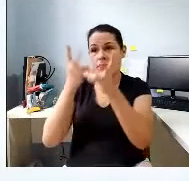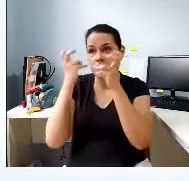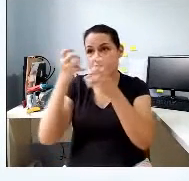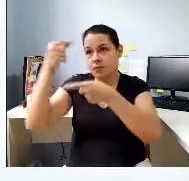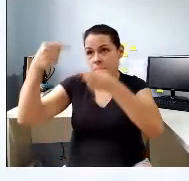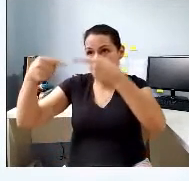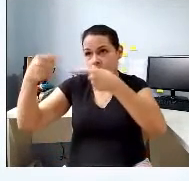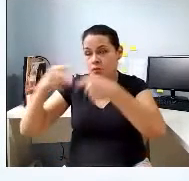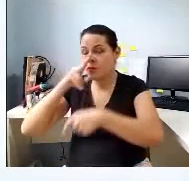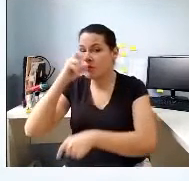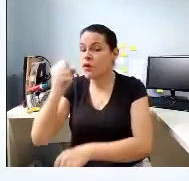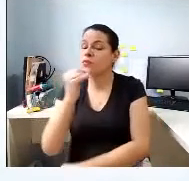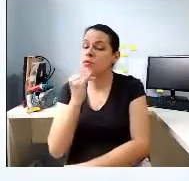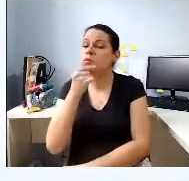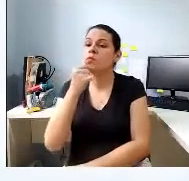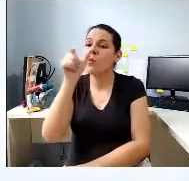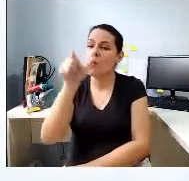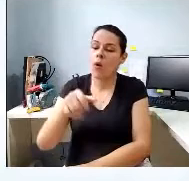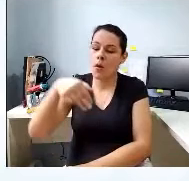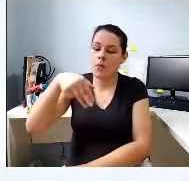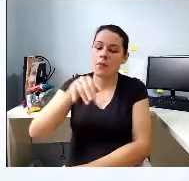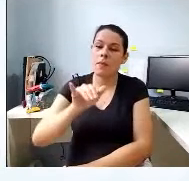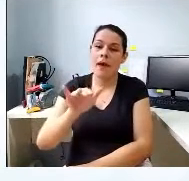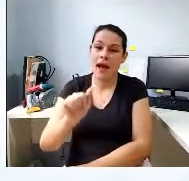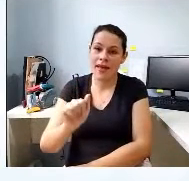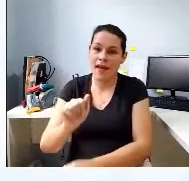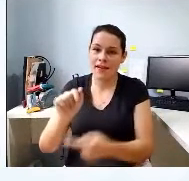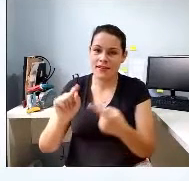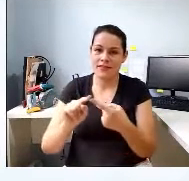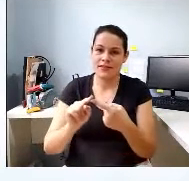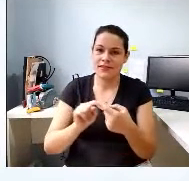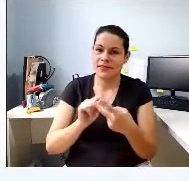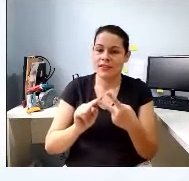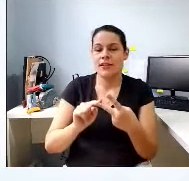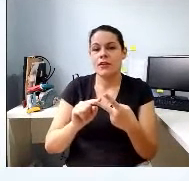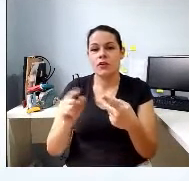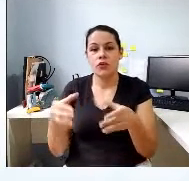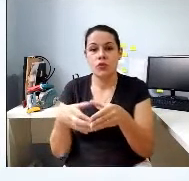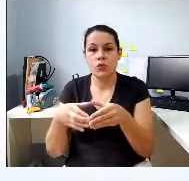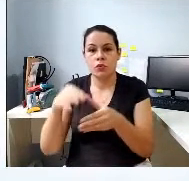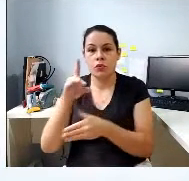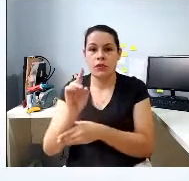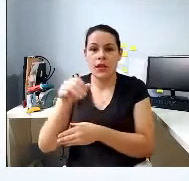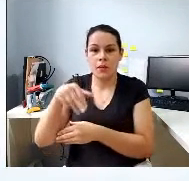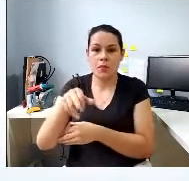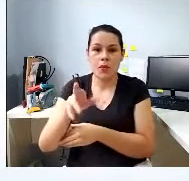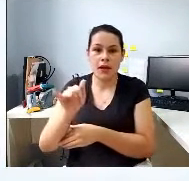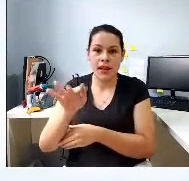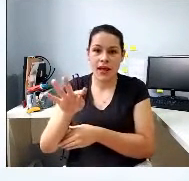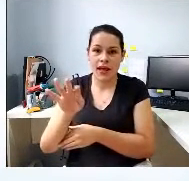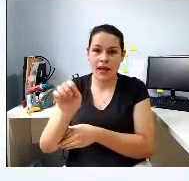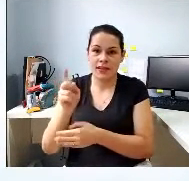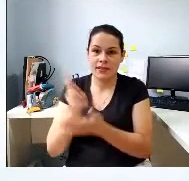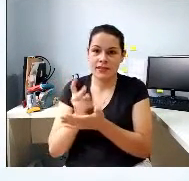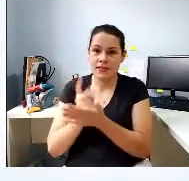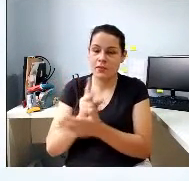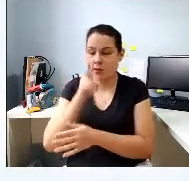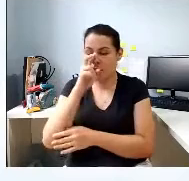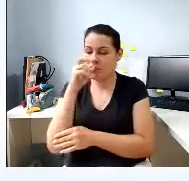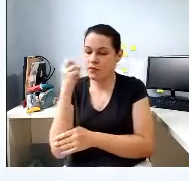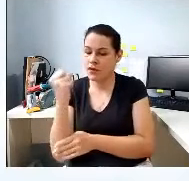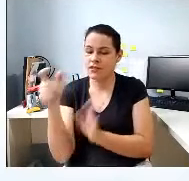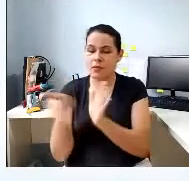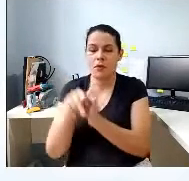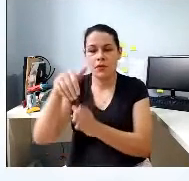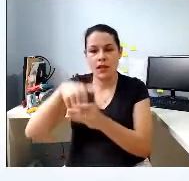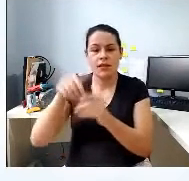como o Rodrigo Maia e os democratas, eles acabam saindo com um peso maior nessas eleições do que estavam